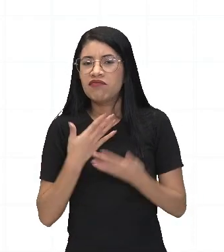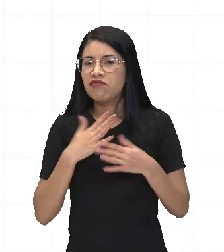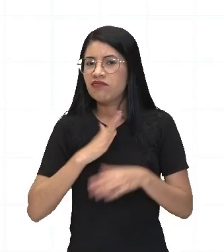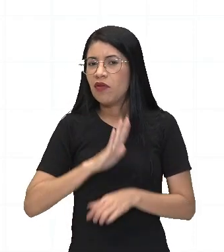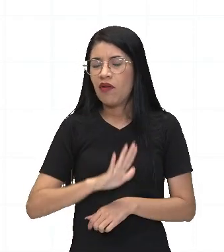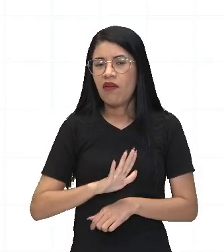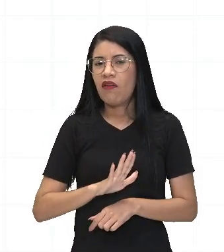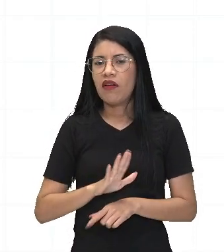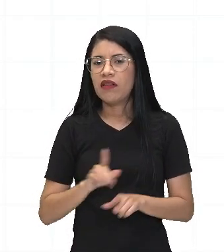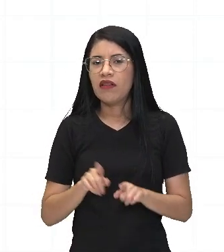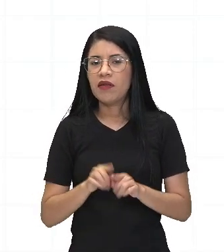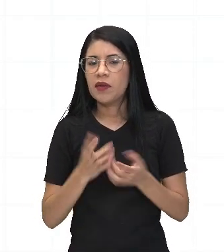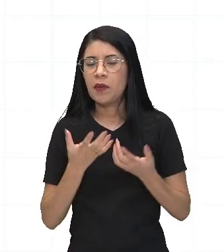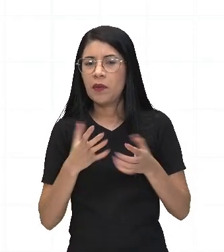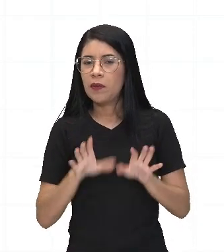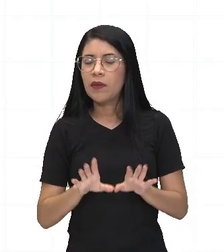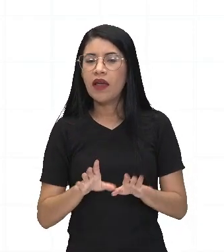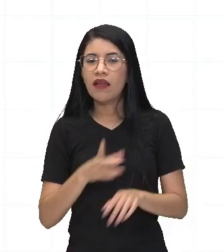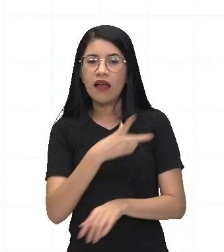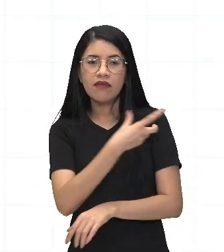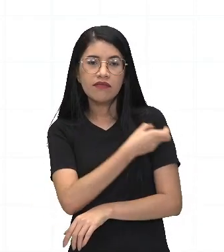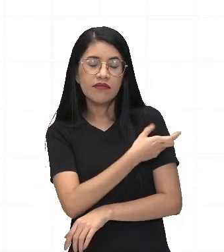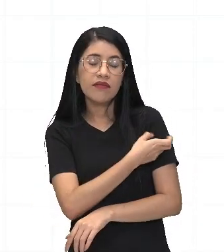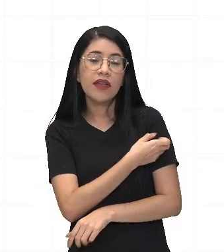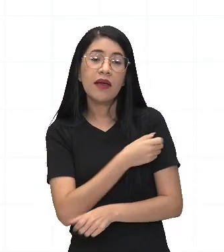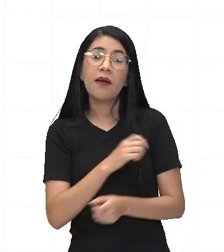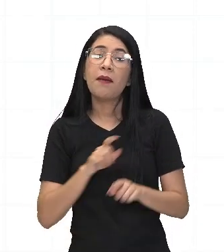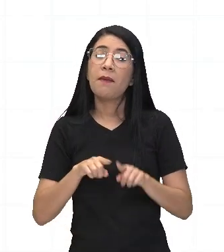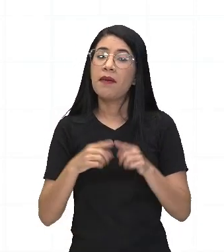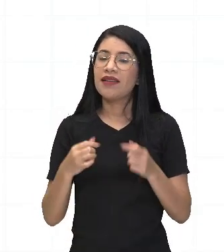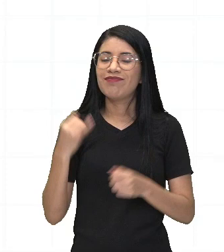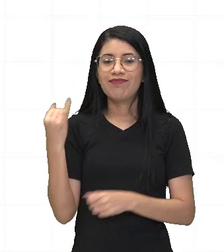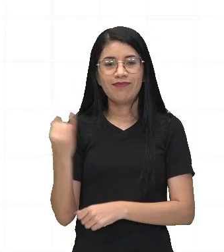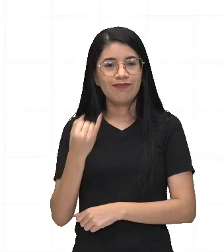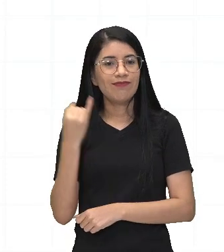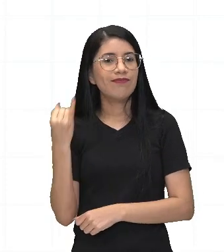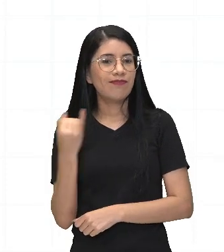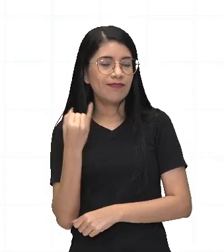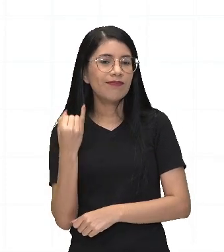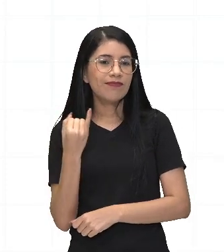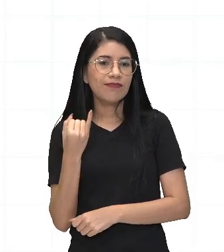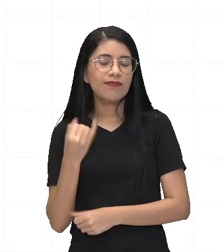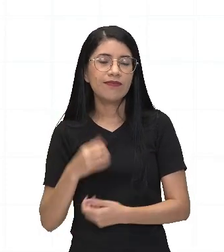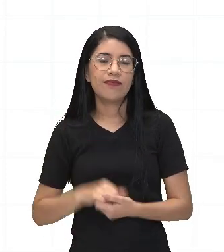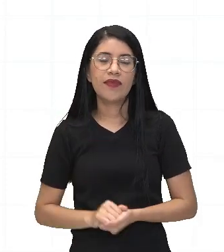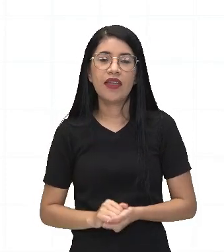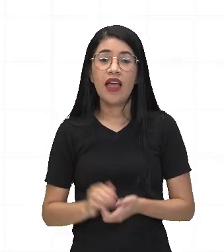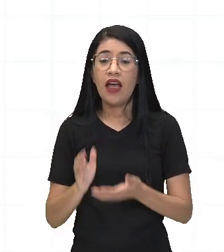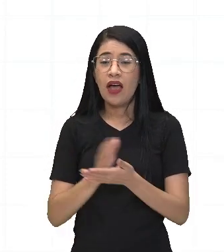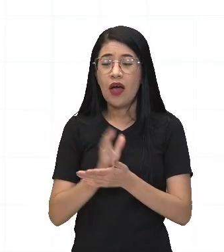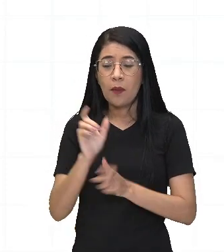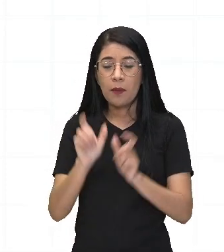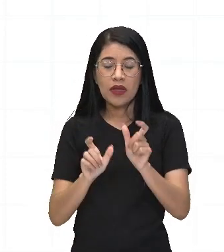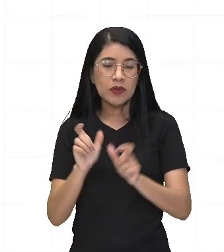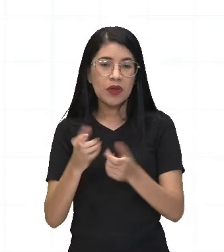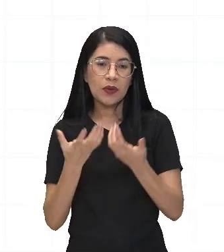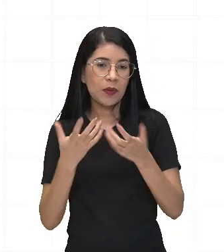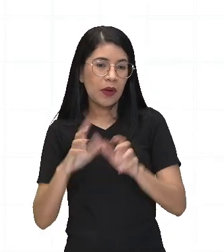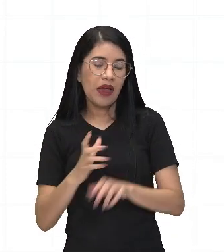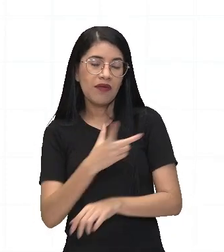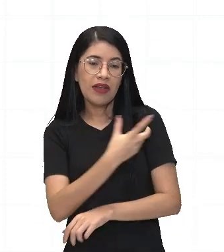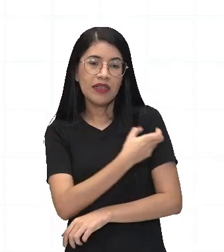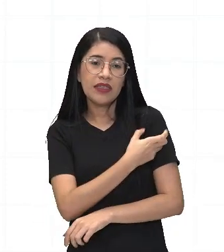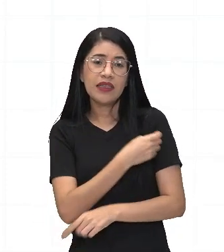ir se vacinar, mas é necessário, tá? Muitos deixam de tomar a vacinação por